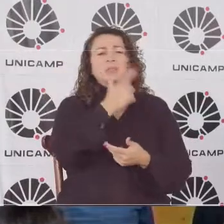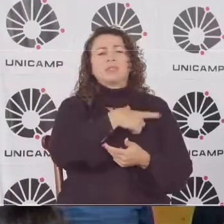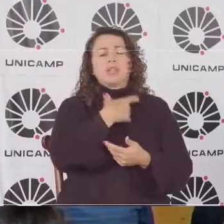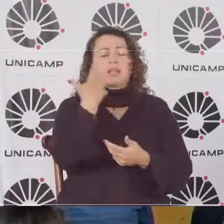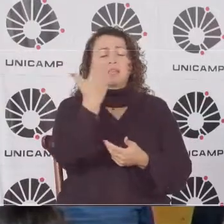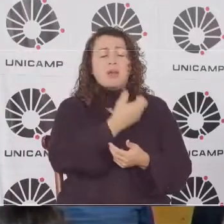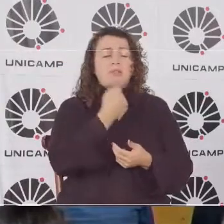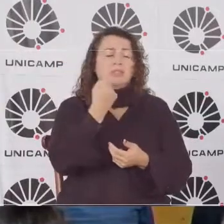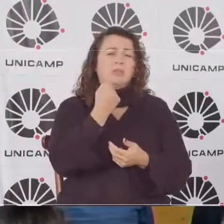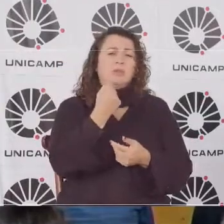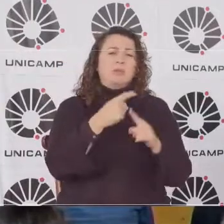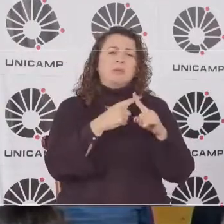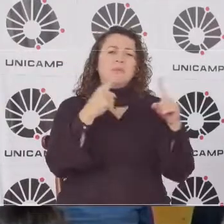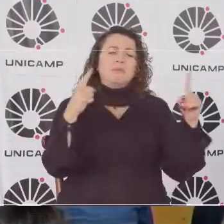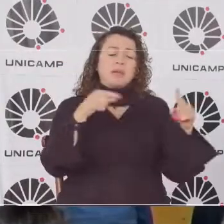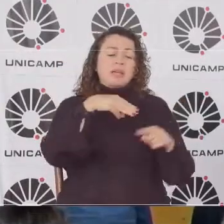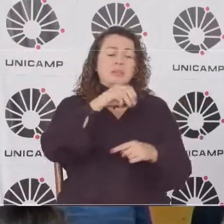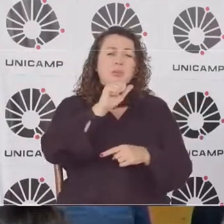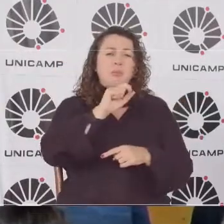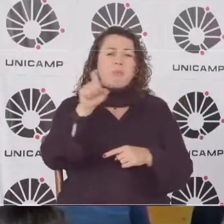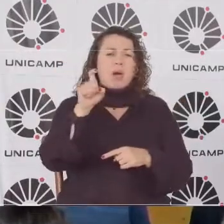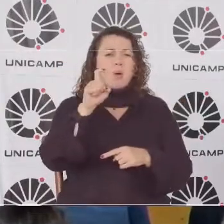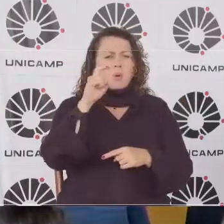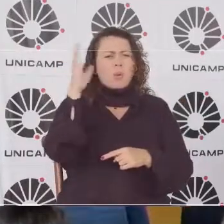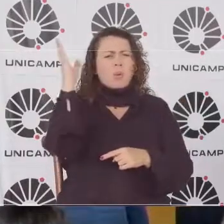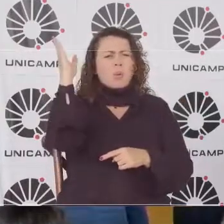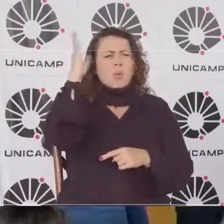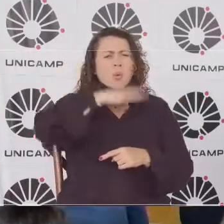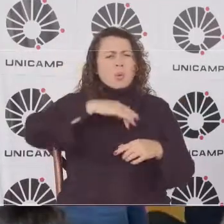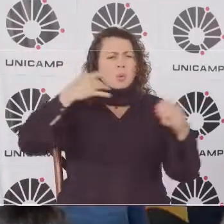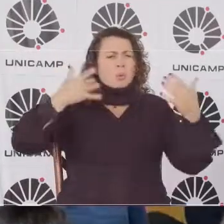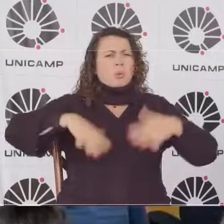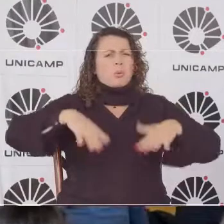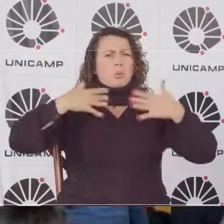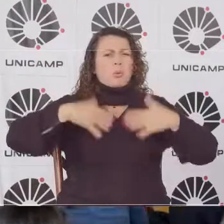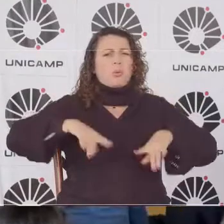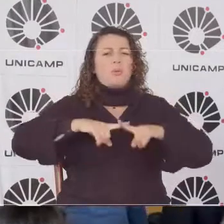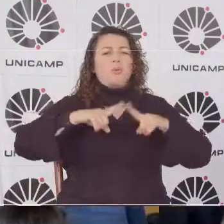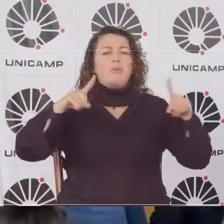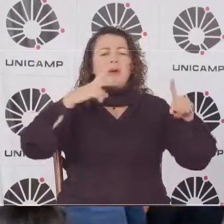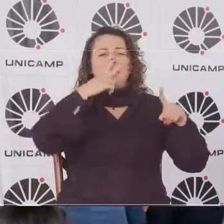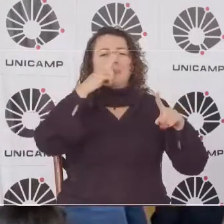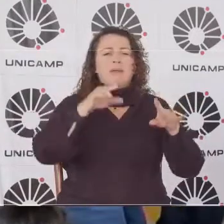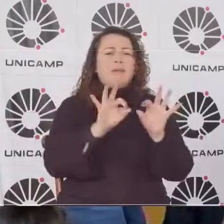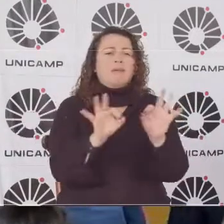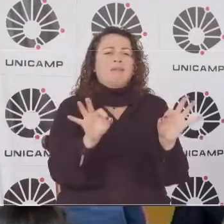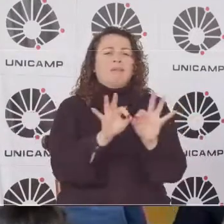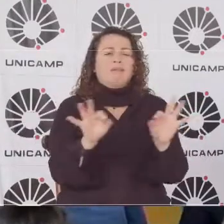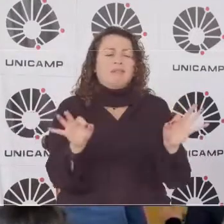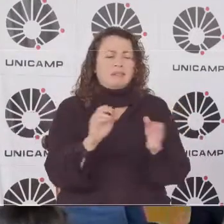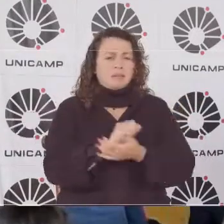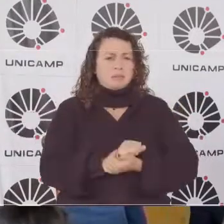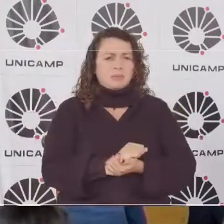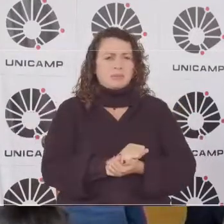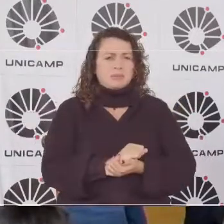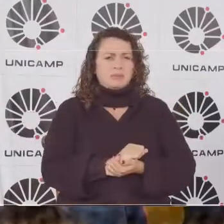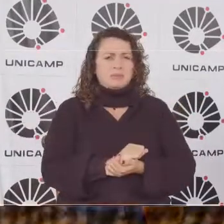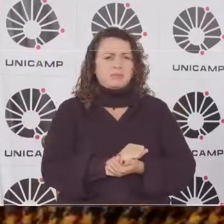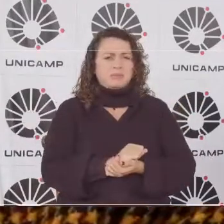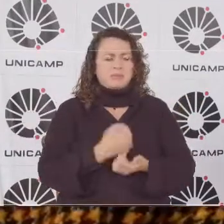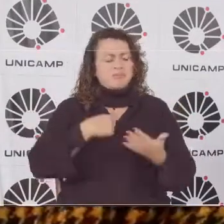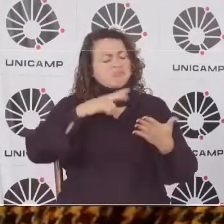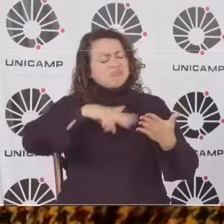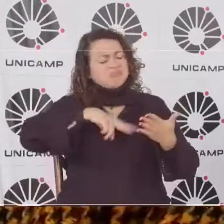o mal é cruel na sua banalidade e banal na sua crueldade lendo